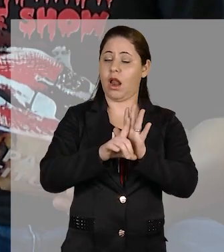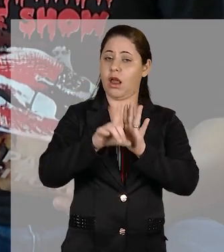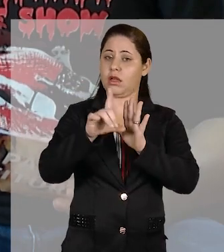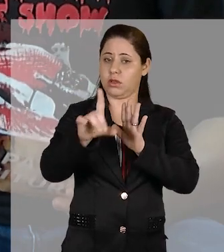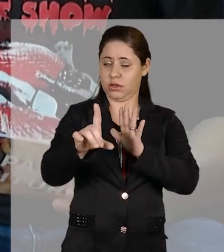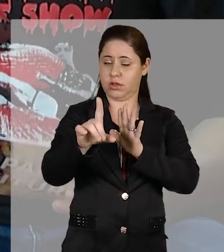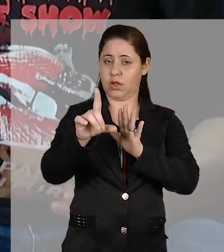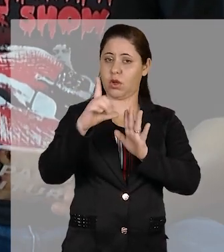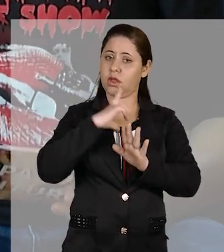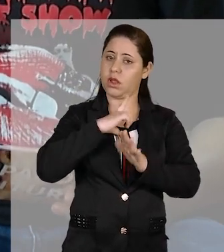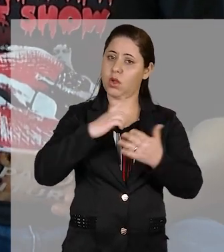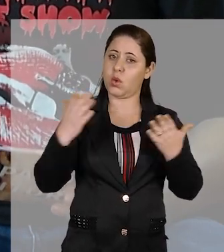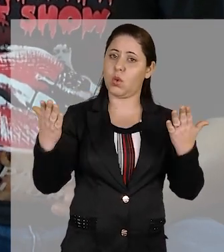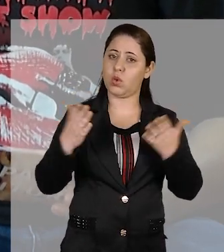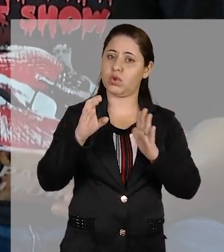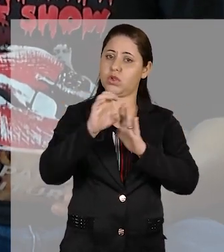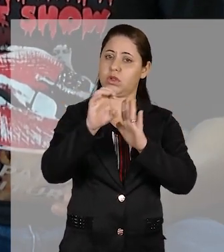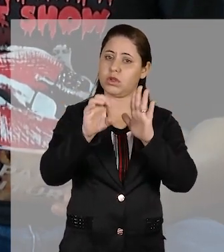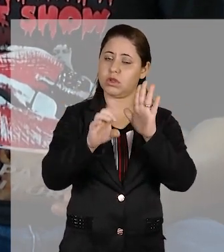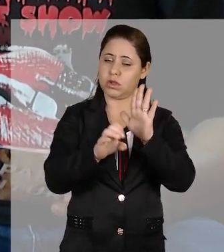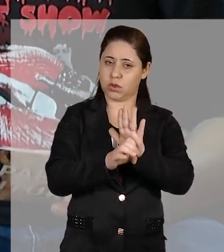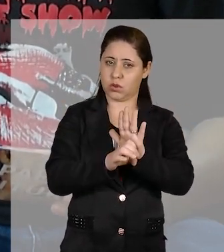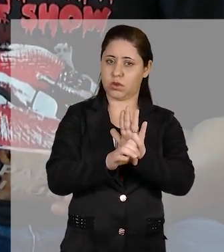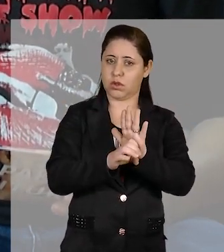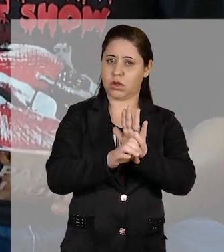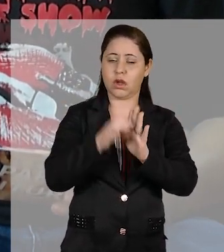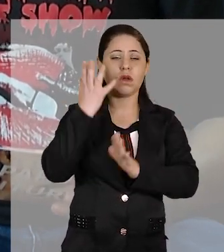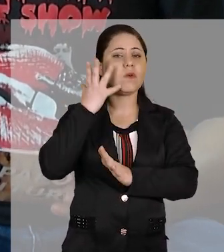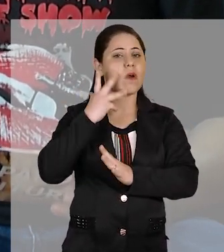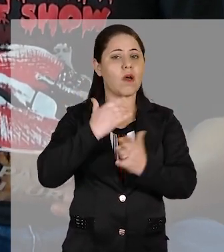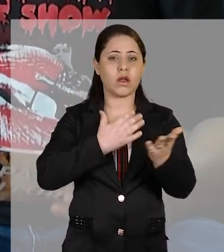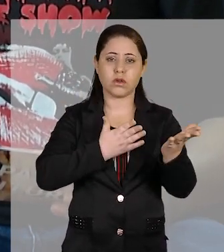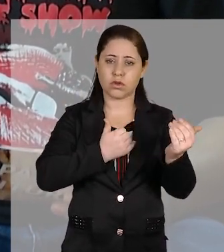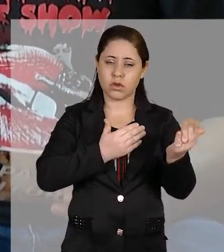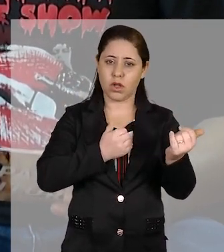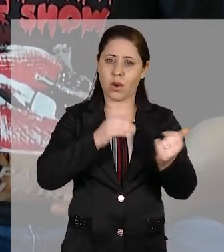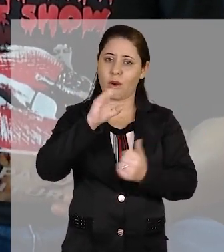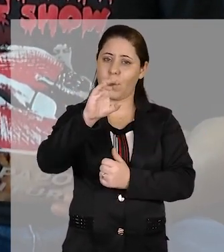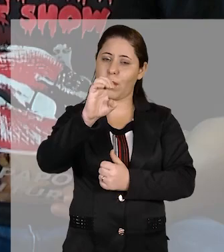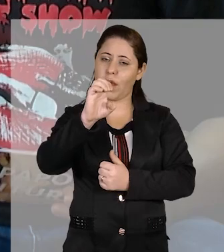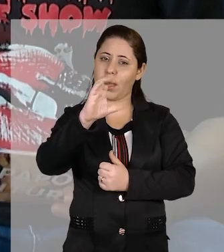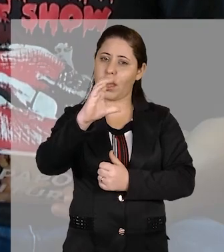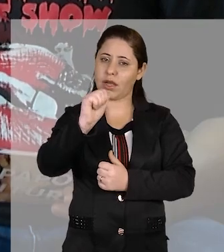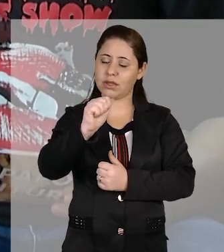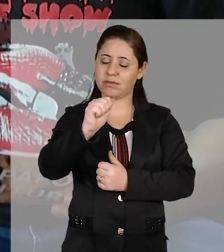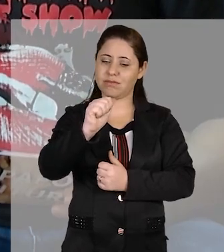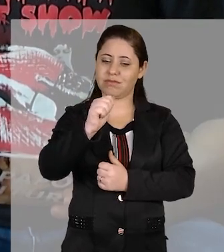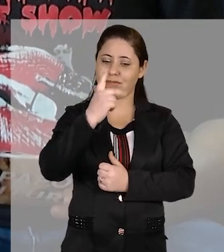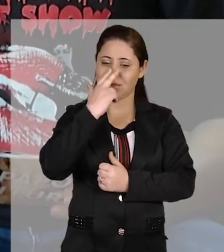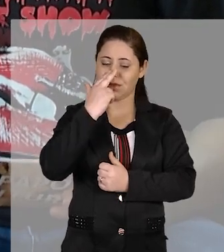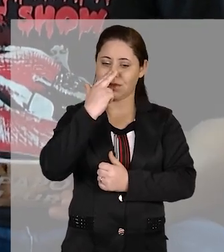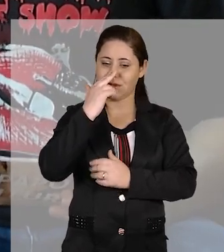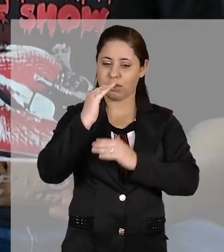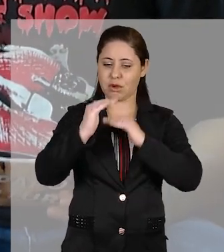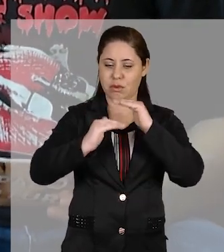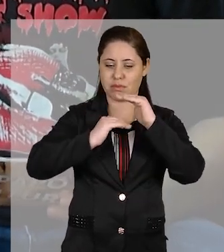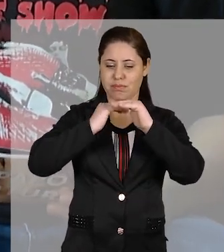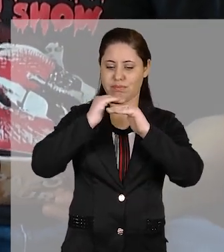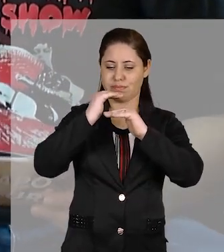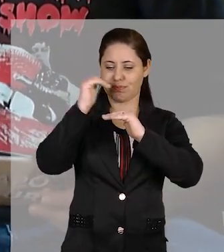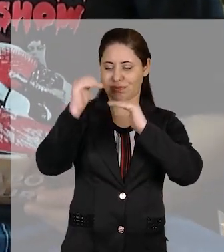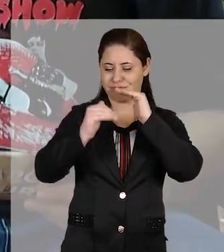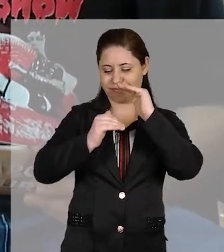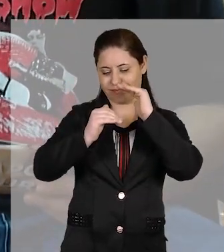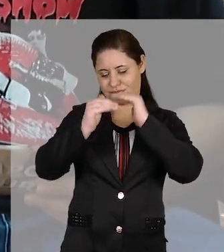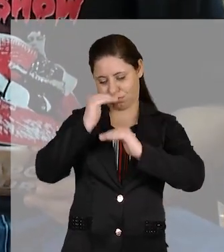na legislação que a gente tem hoje, que é o Estatuto da Criança e do Adolescente, o Brasil deixa muito a desejar, né? E